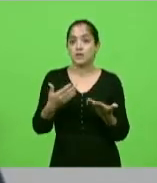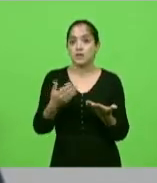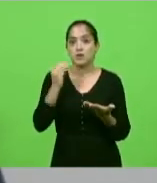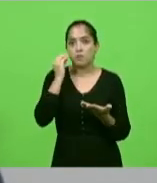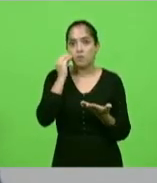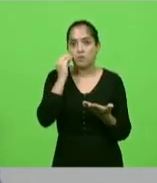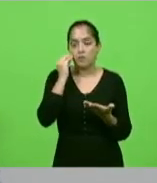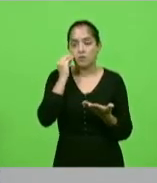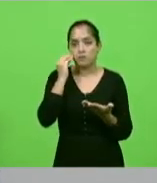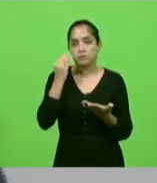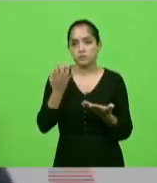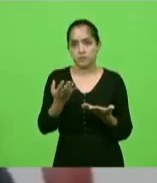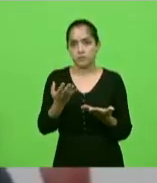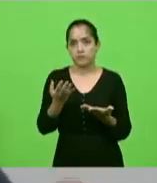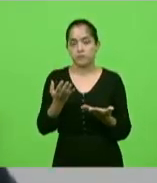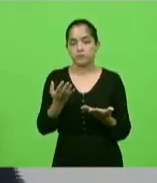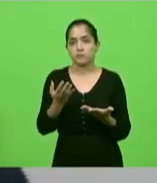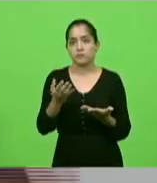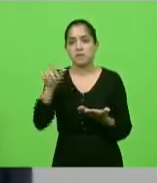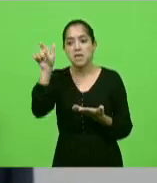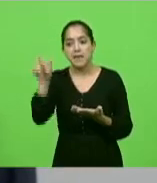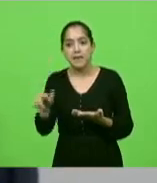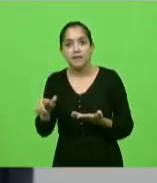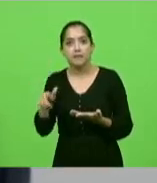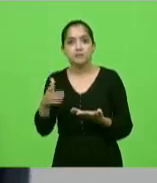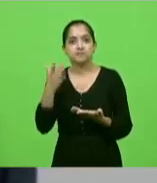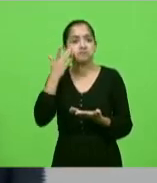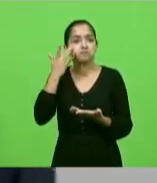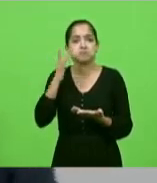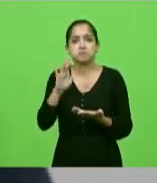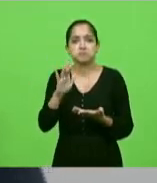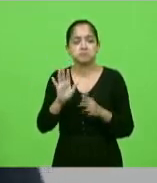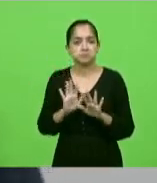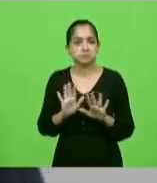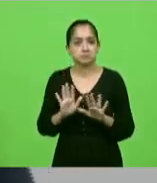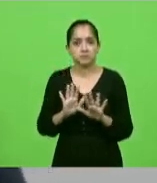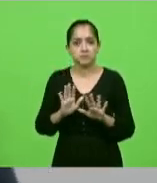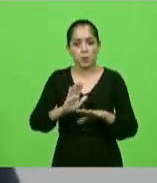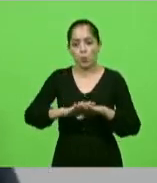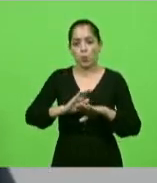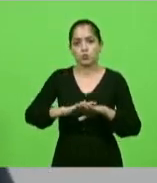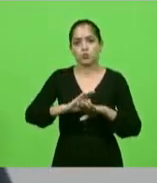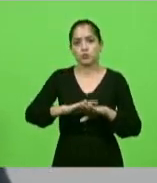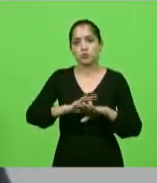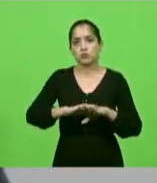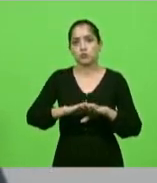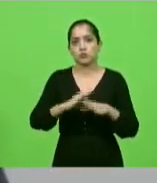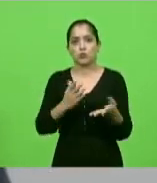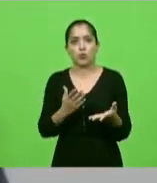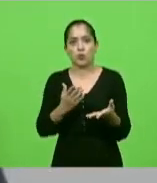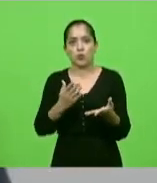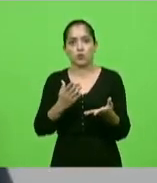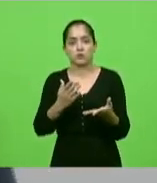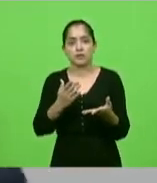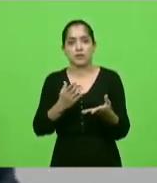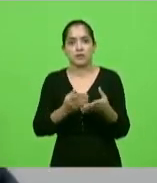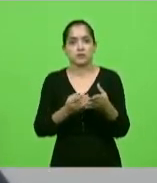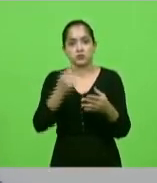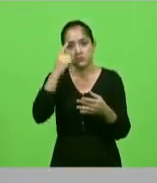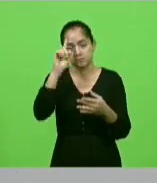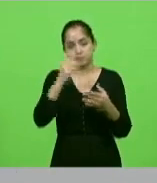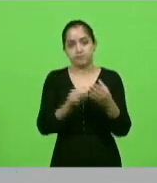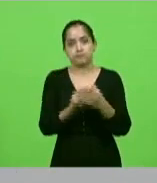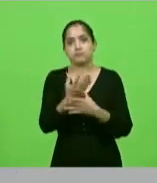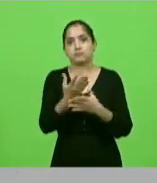obviamente, que ele não sabia, ele não era o autor intelectual do fato, mas